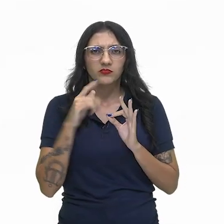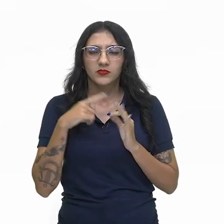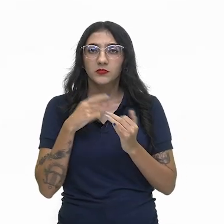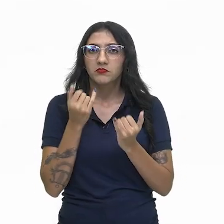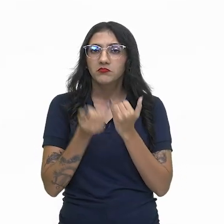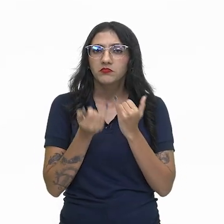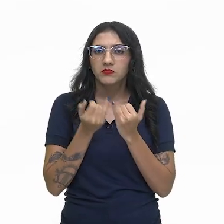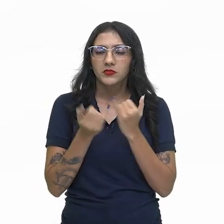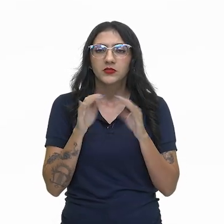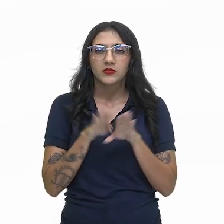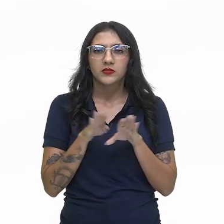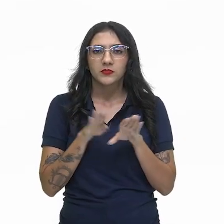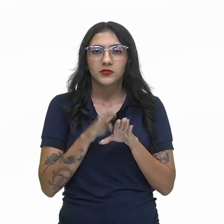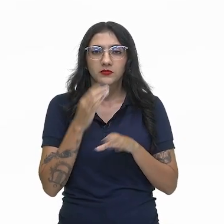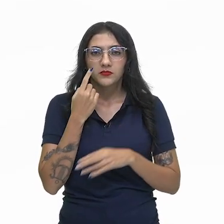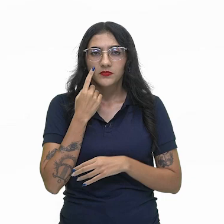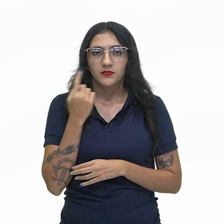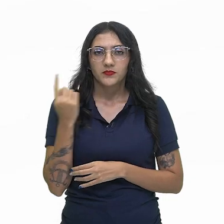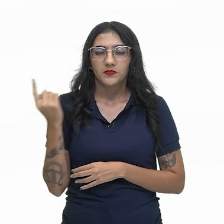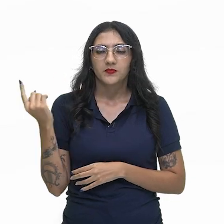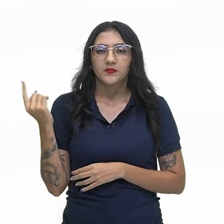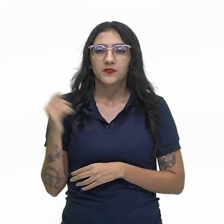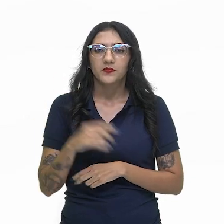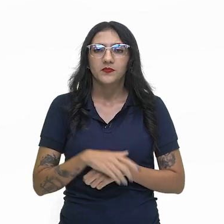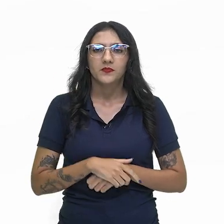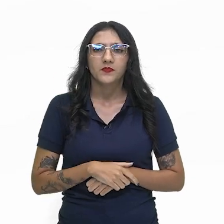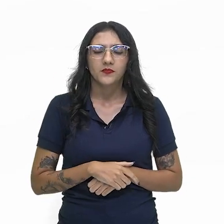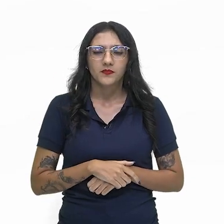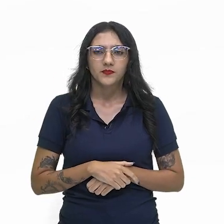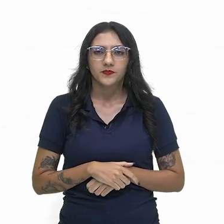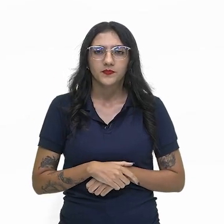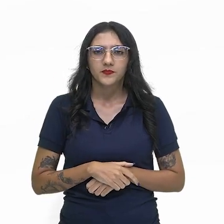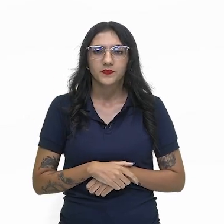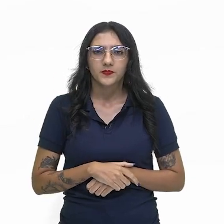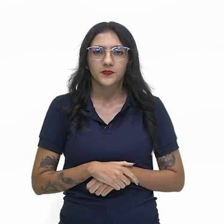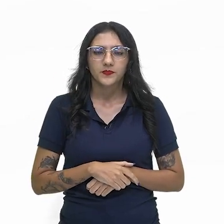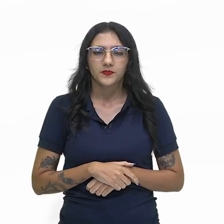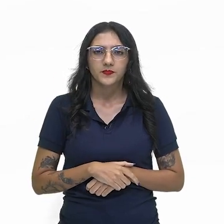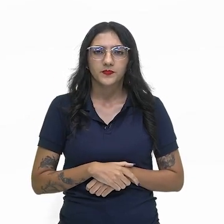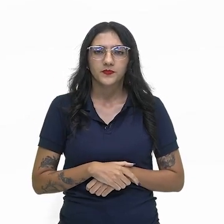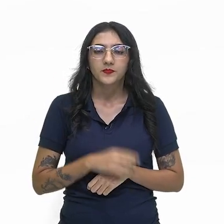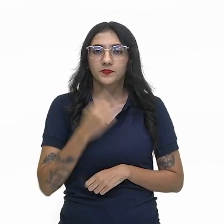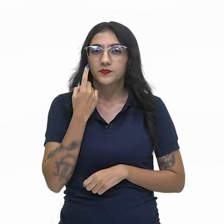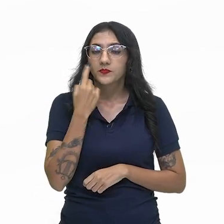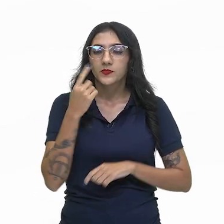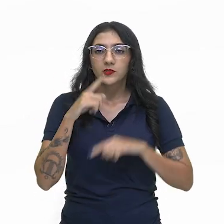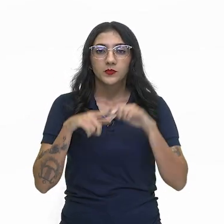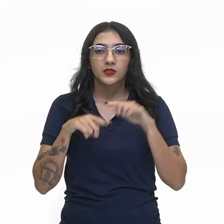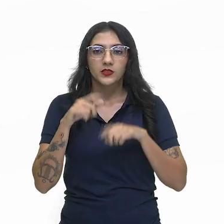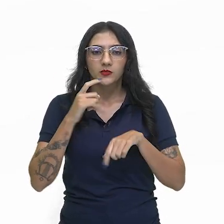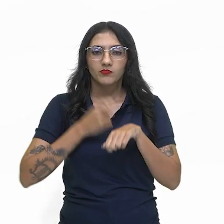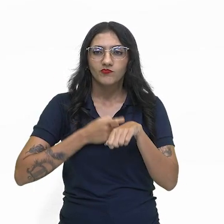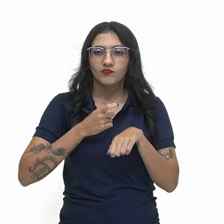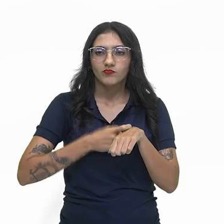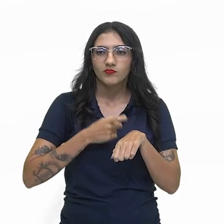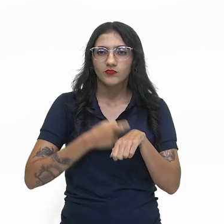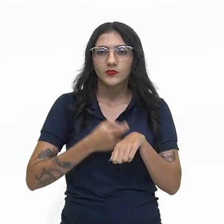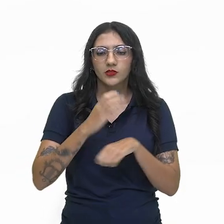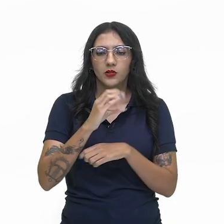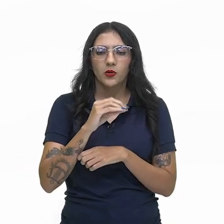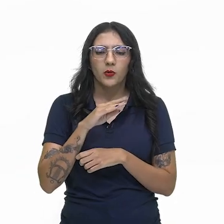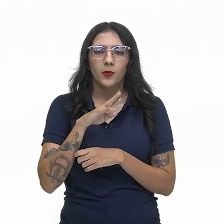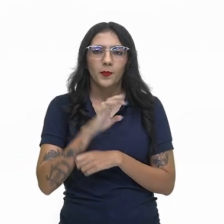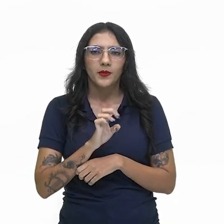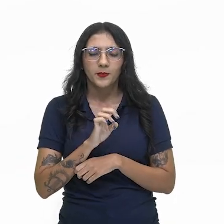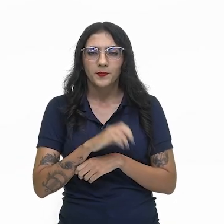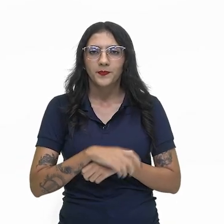na animação, observem aí. O que a gente observa aqui, ó? Eu tenho cobre sólido, né? E aqui,